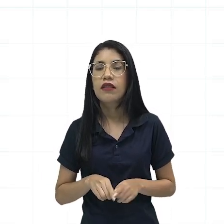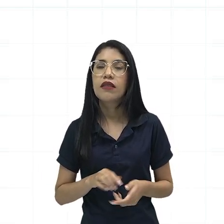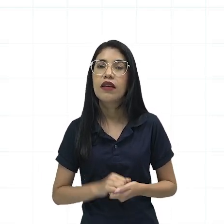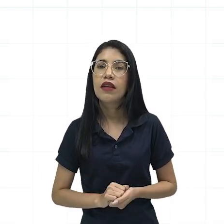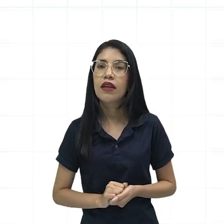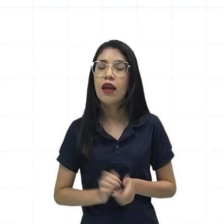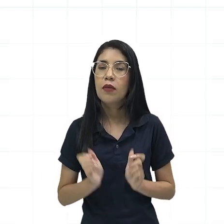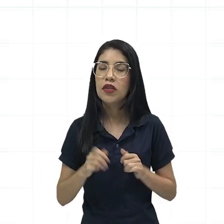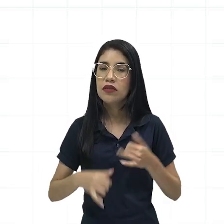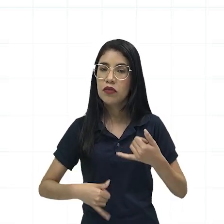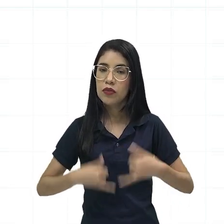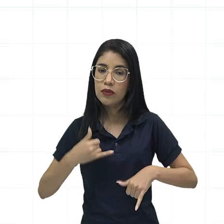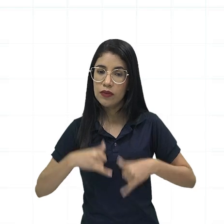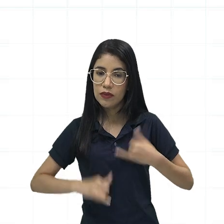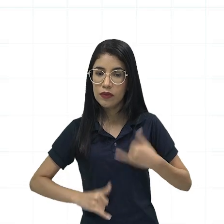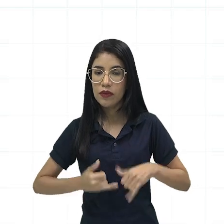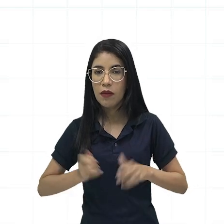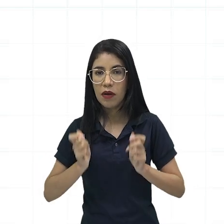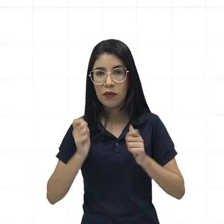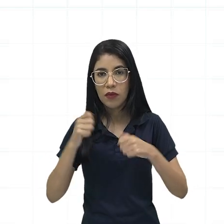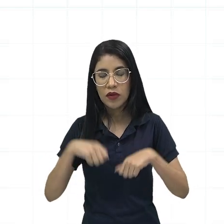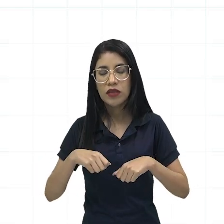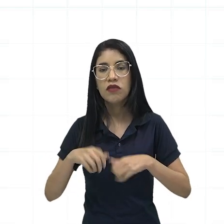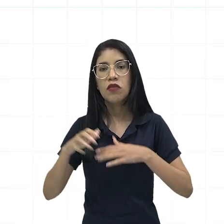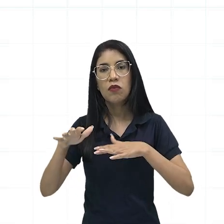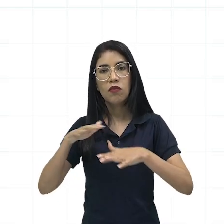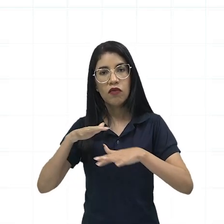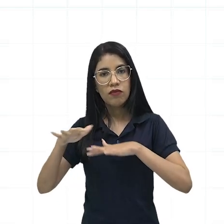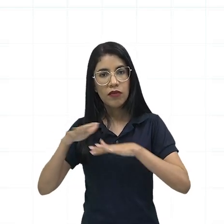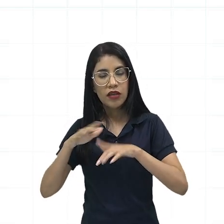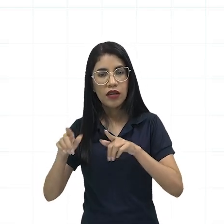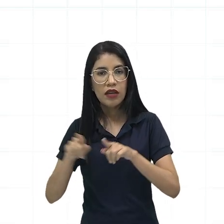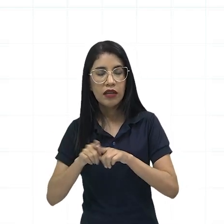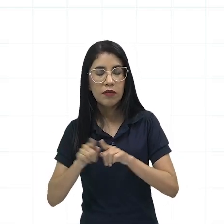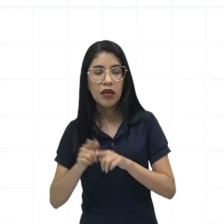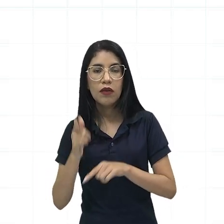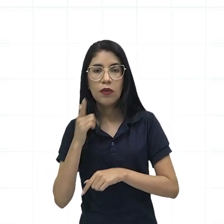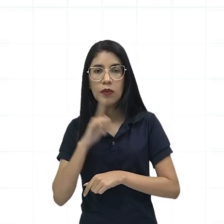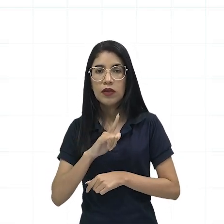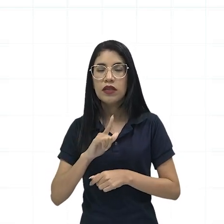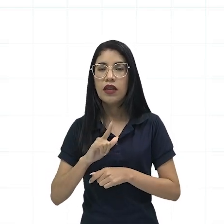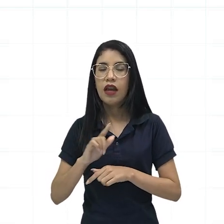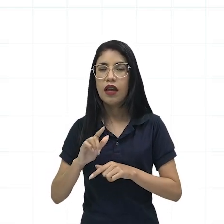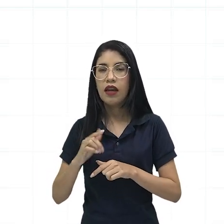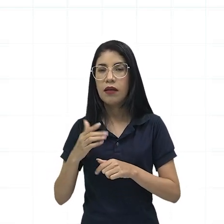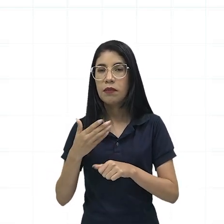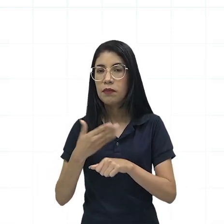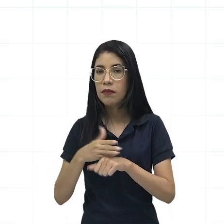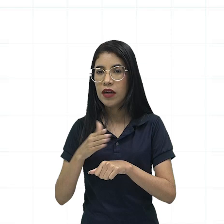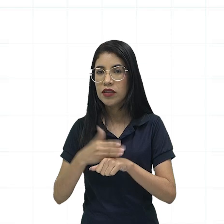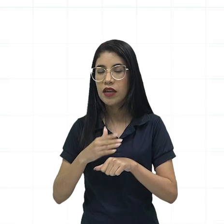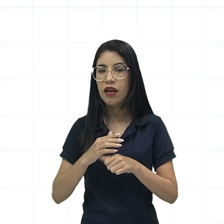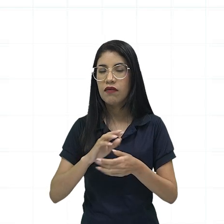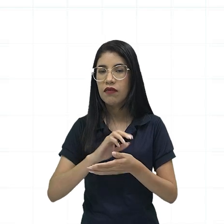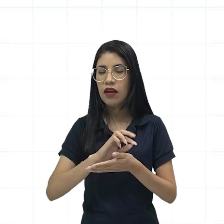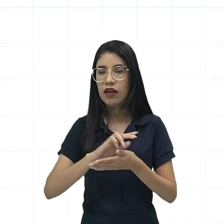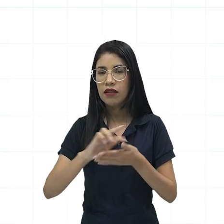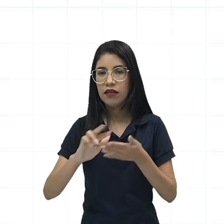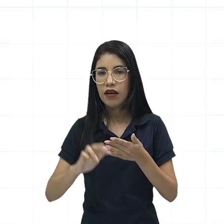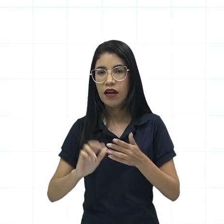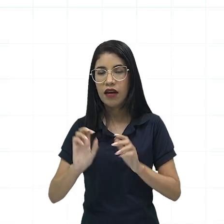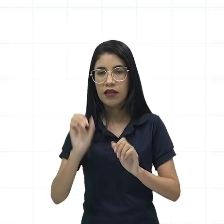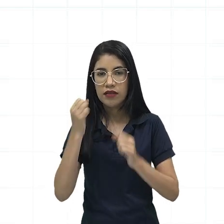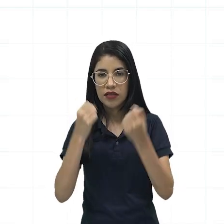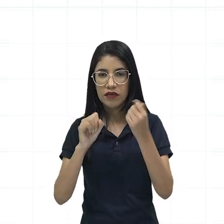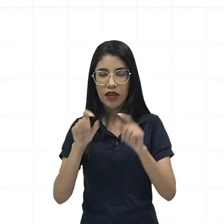gente energia para que a gente consiga se movimentar, consiga realizar as nossas atividades, né?